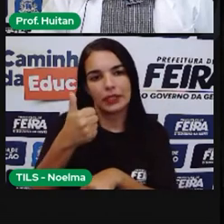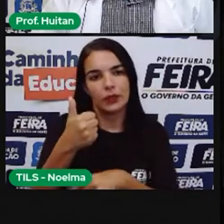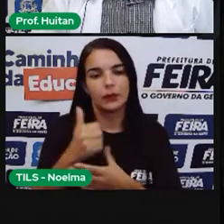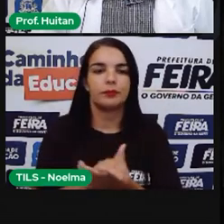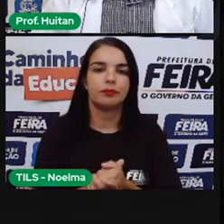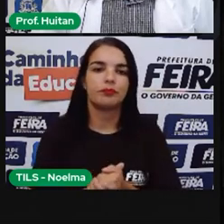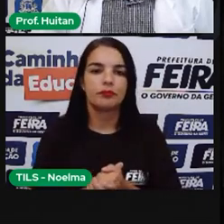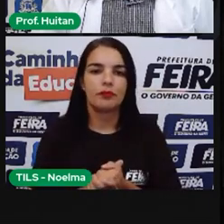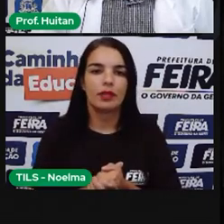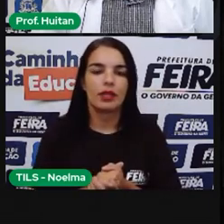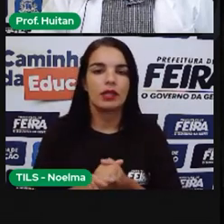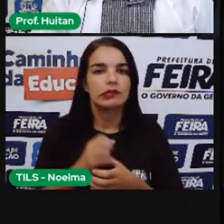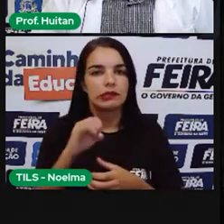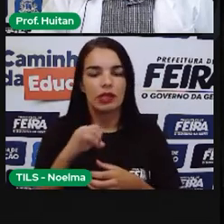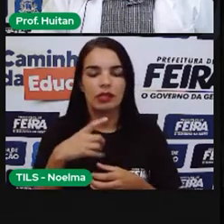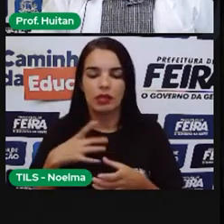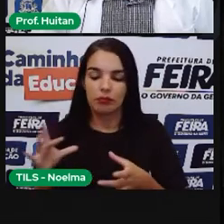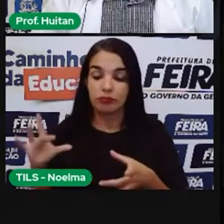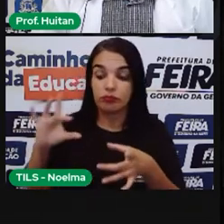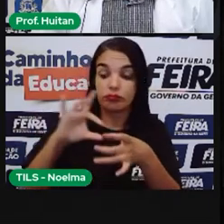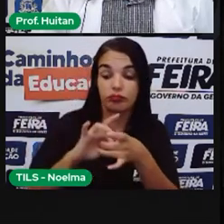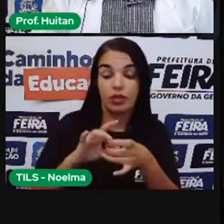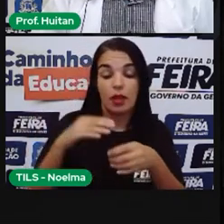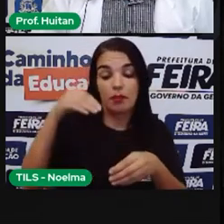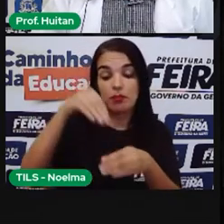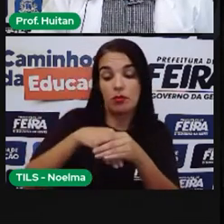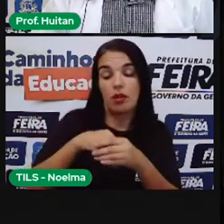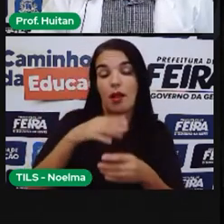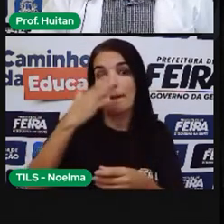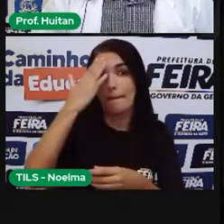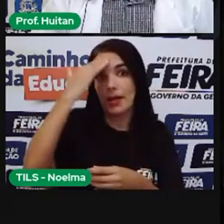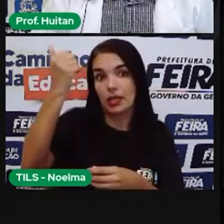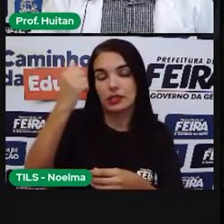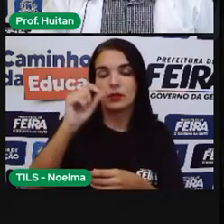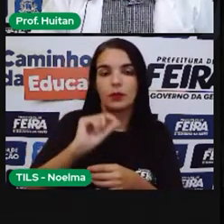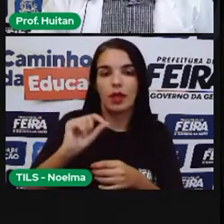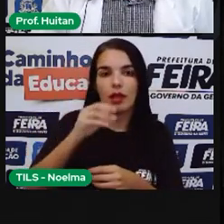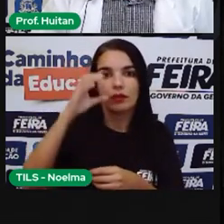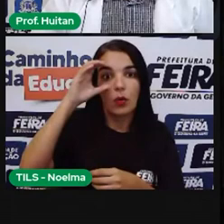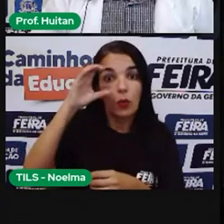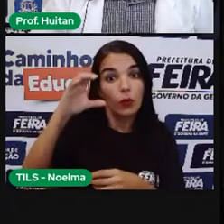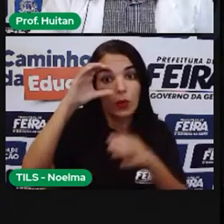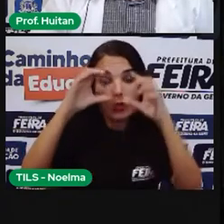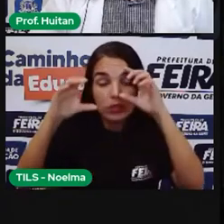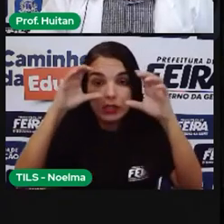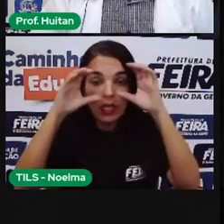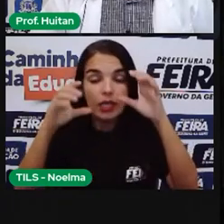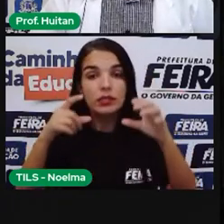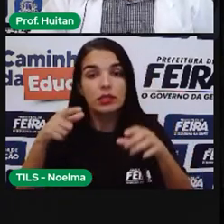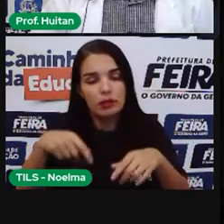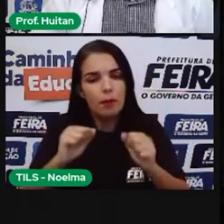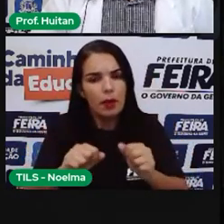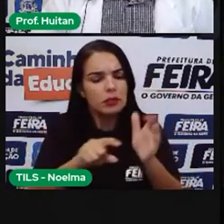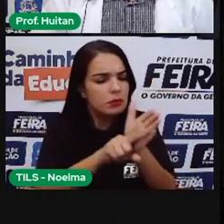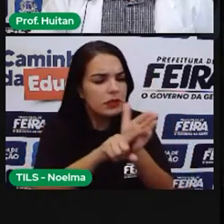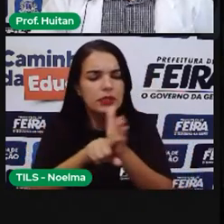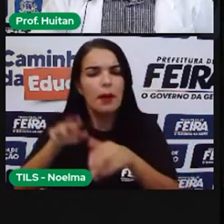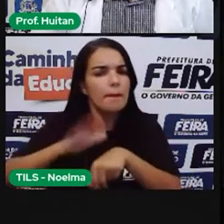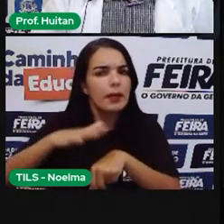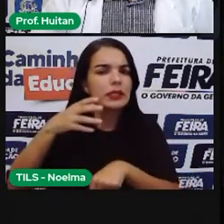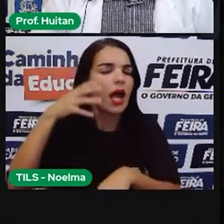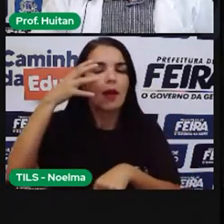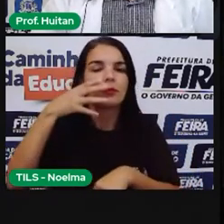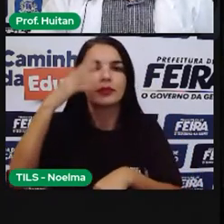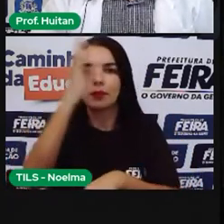Manzoni, para poder se inteirar. E tenham curiosidade e pesquisem mais sobre a música popular brasileira, que é